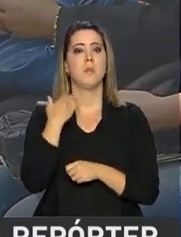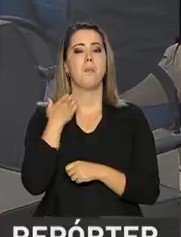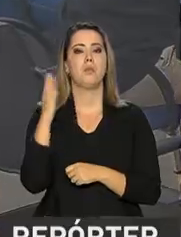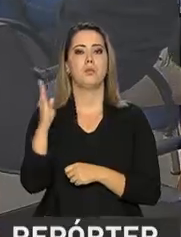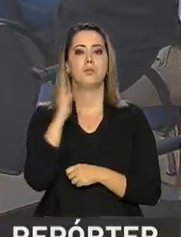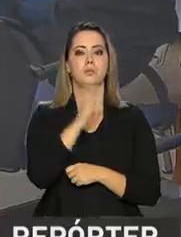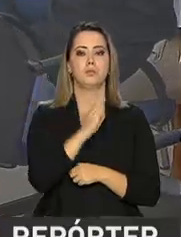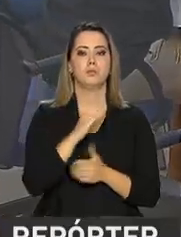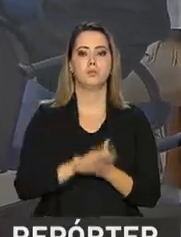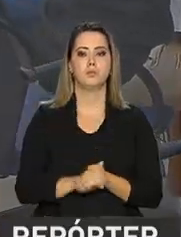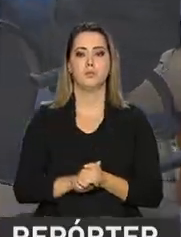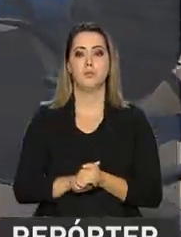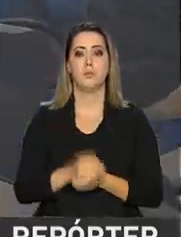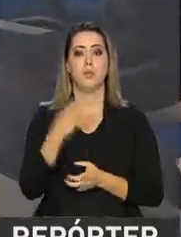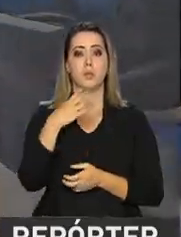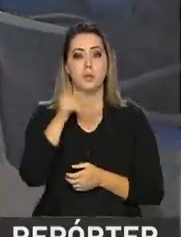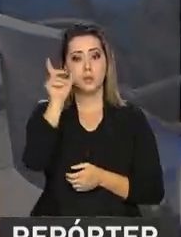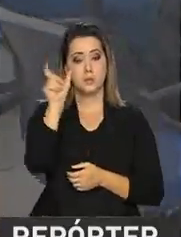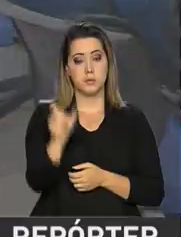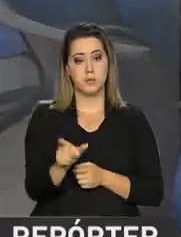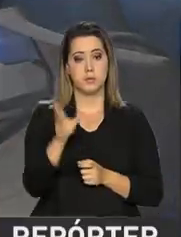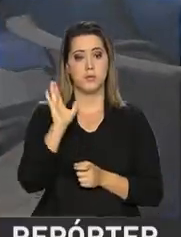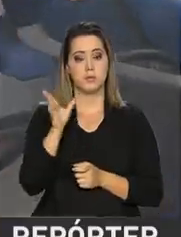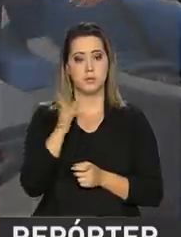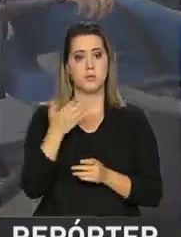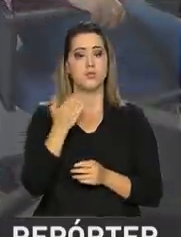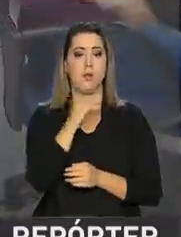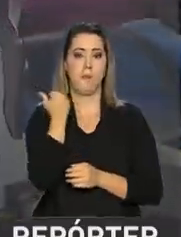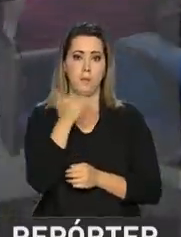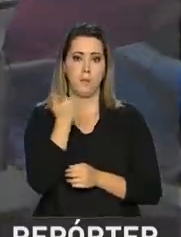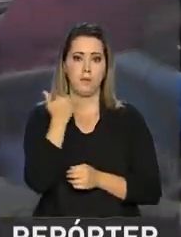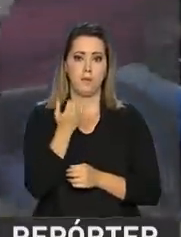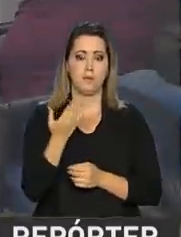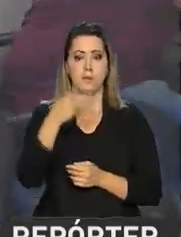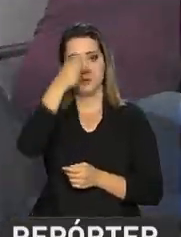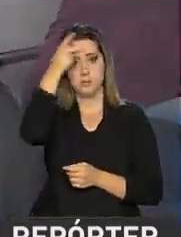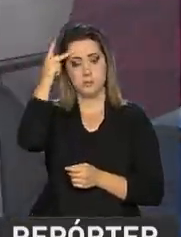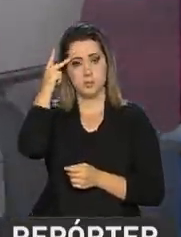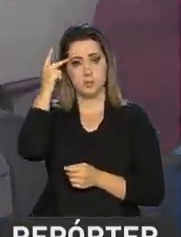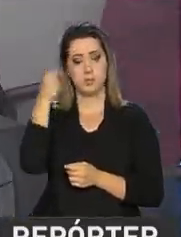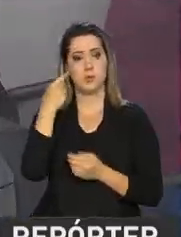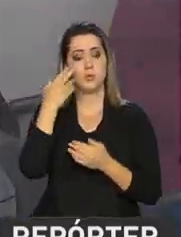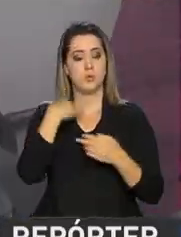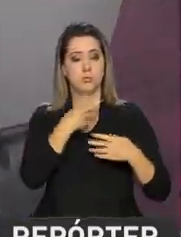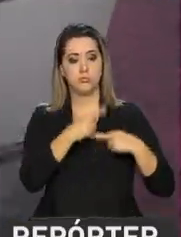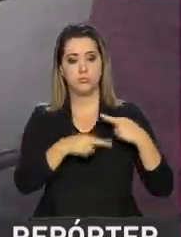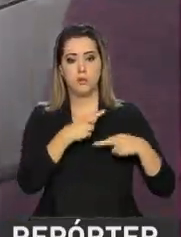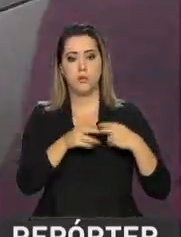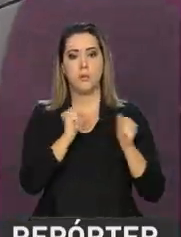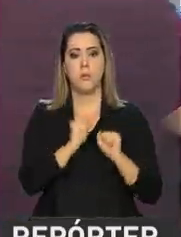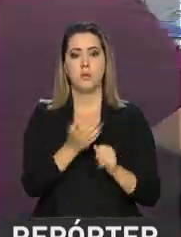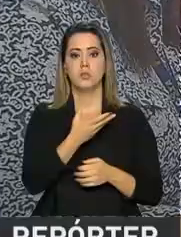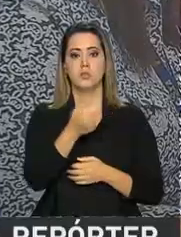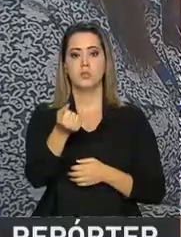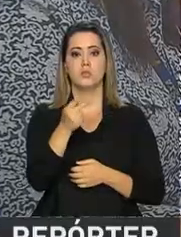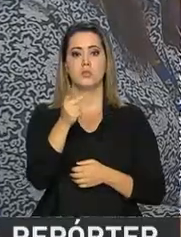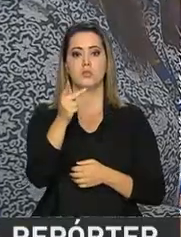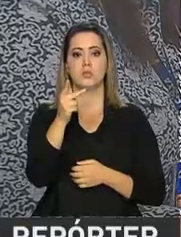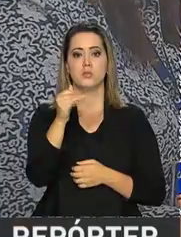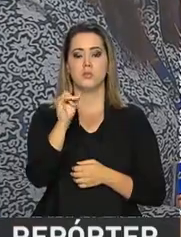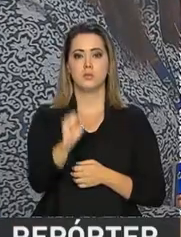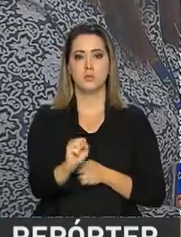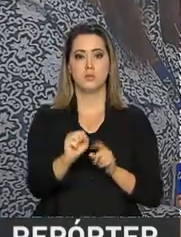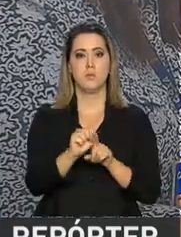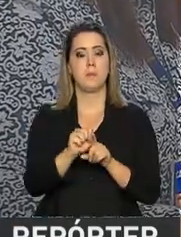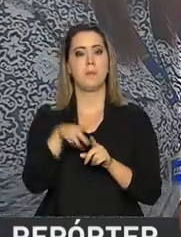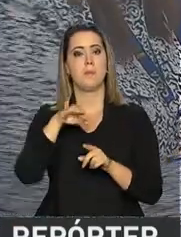Brasil. No caso dos cotistas já falecidos, os herdeiros terão direito aos recursos do PIS/PASEP. Em junho